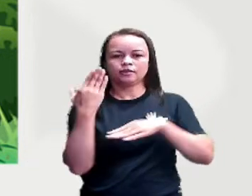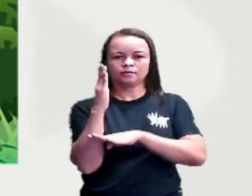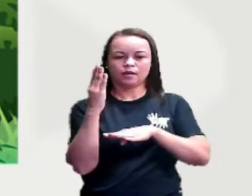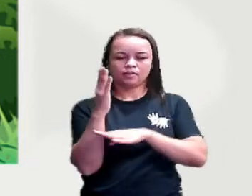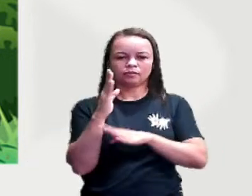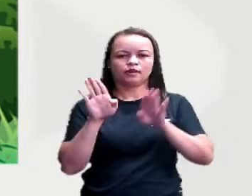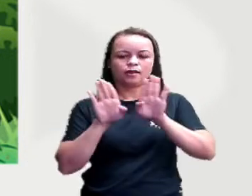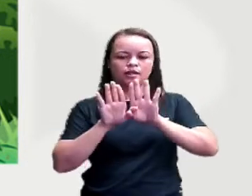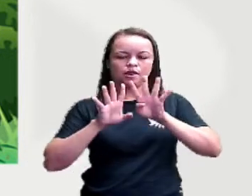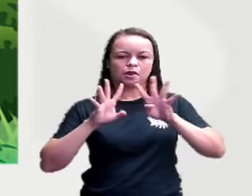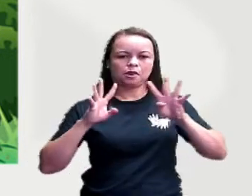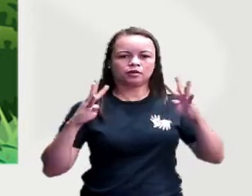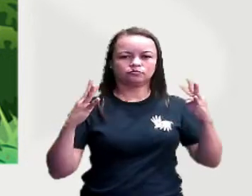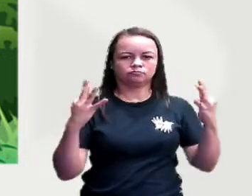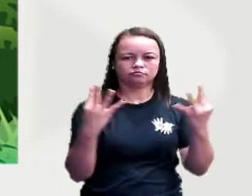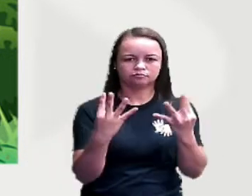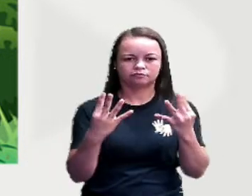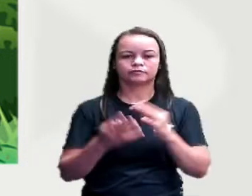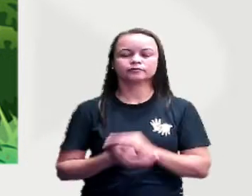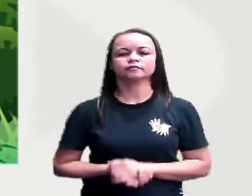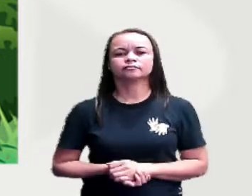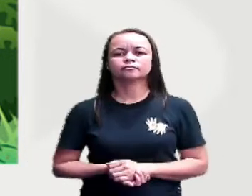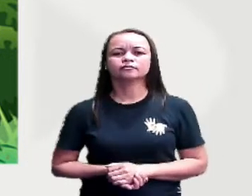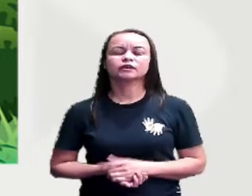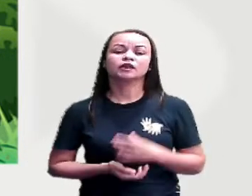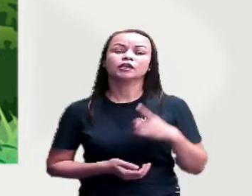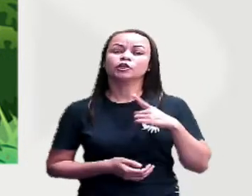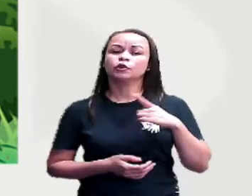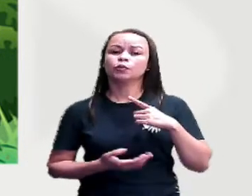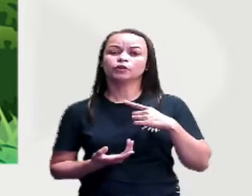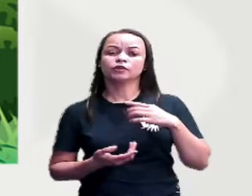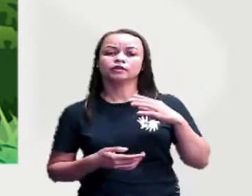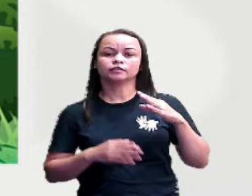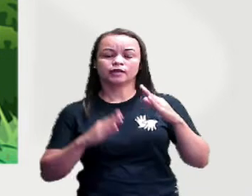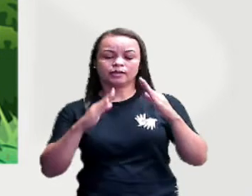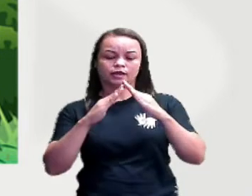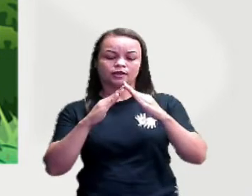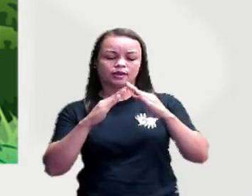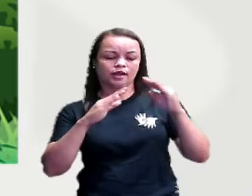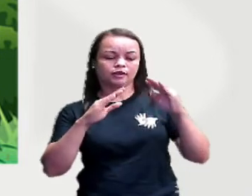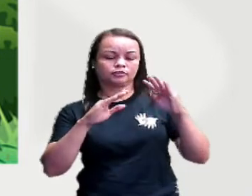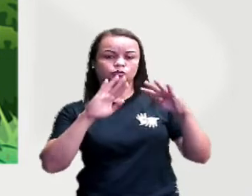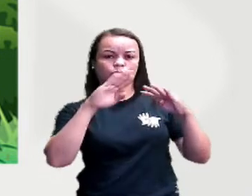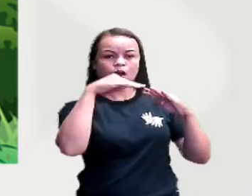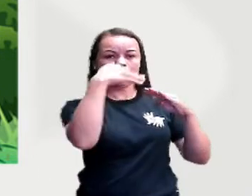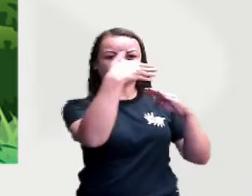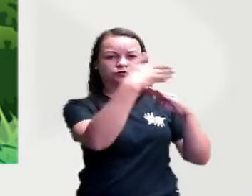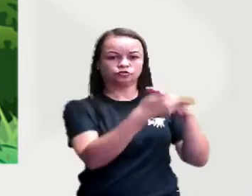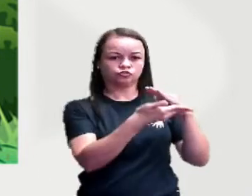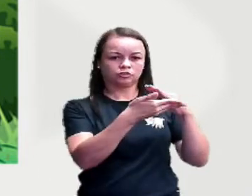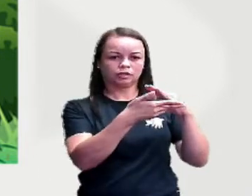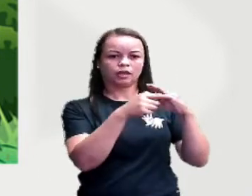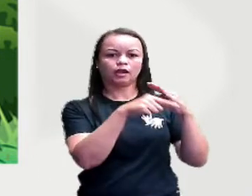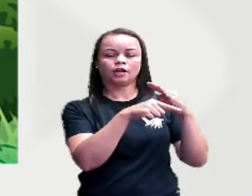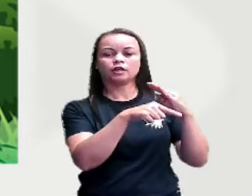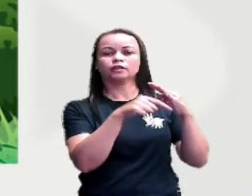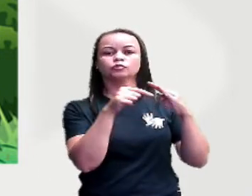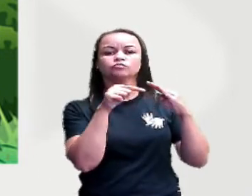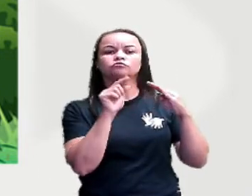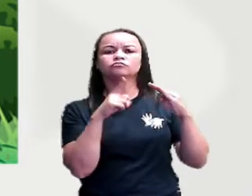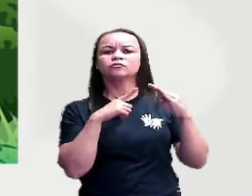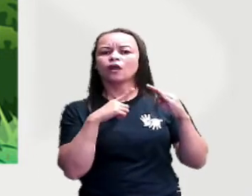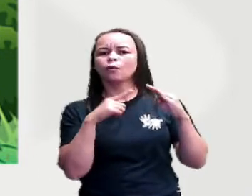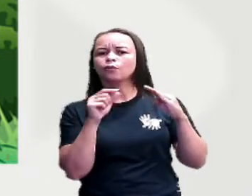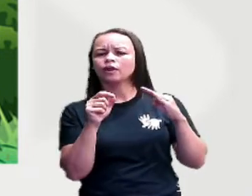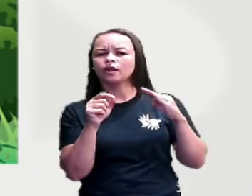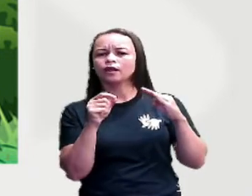a casa. E o que tem no lado esquerdo da casa? Ó só, no lado esquerdo da